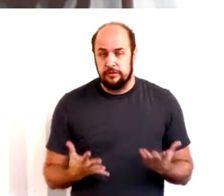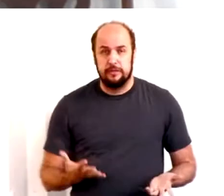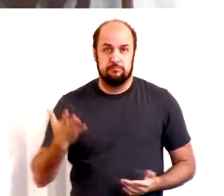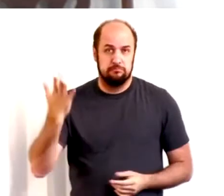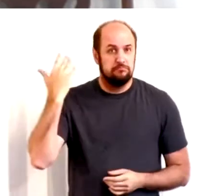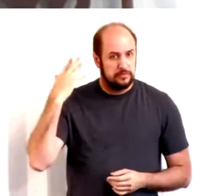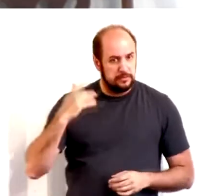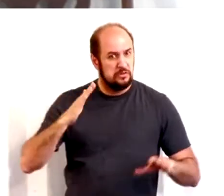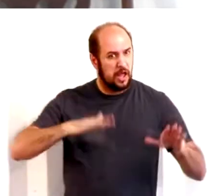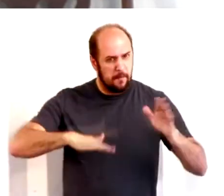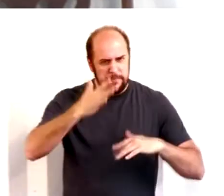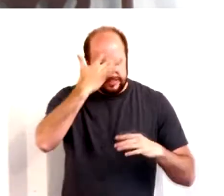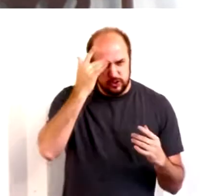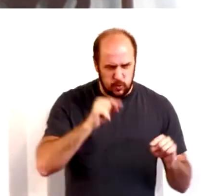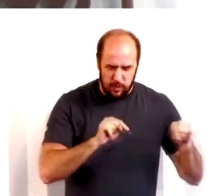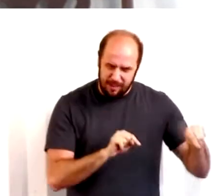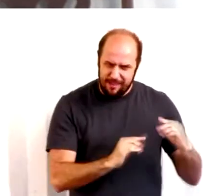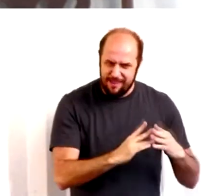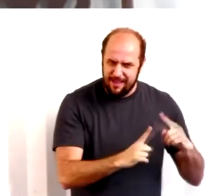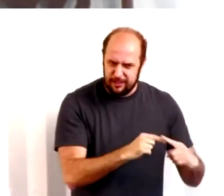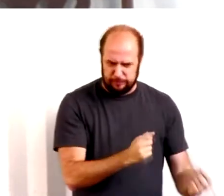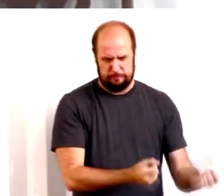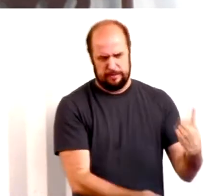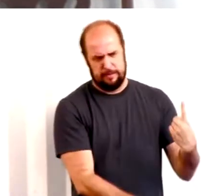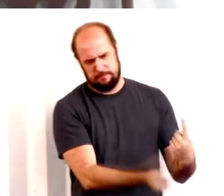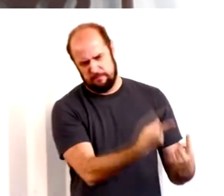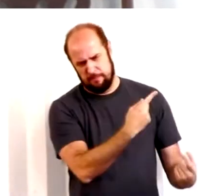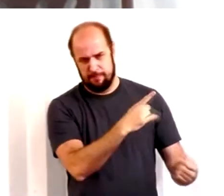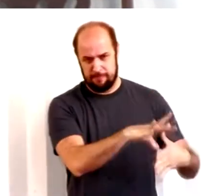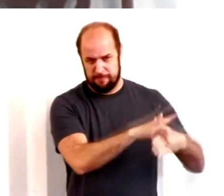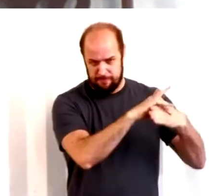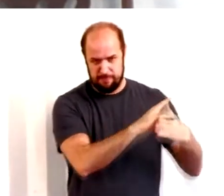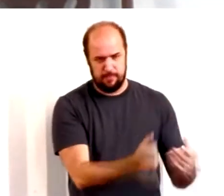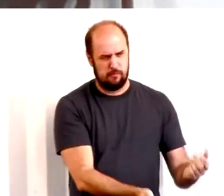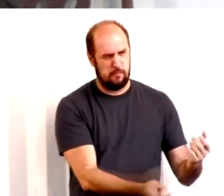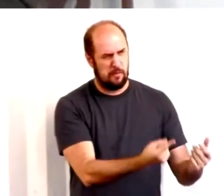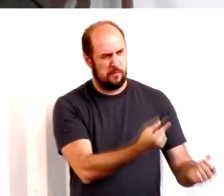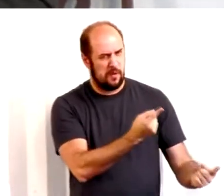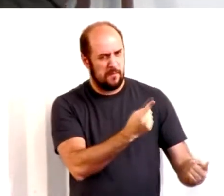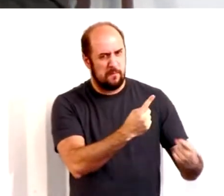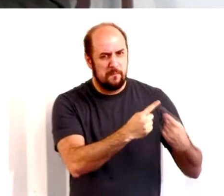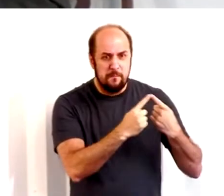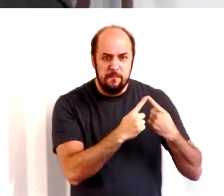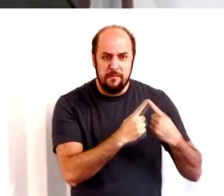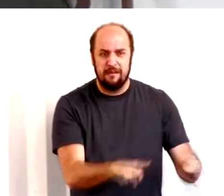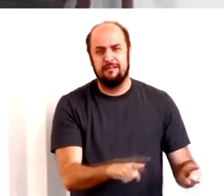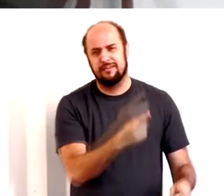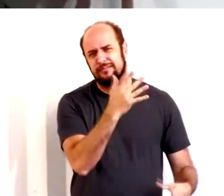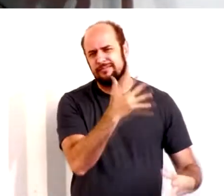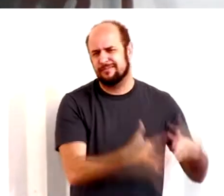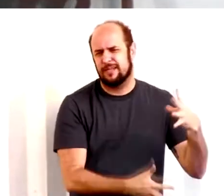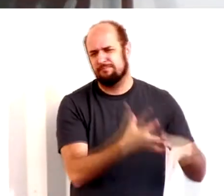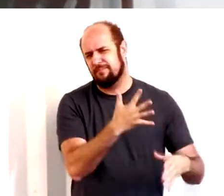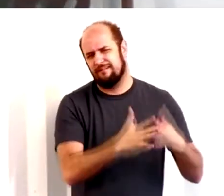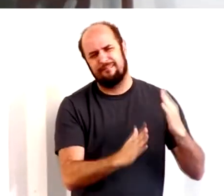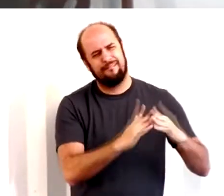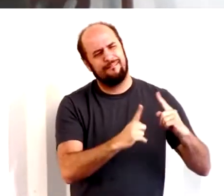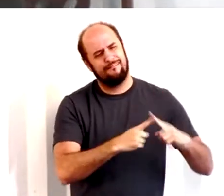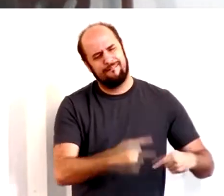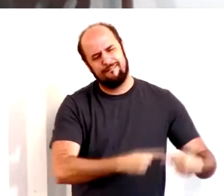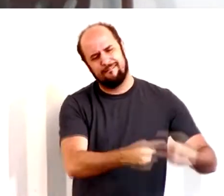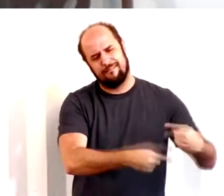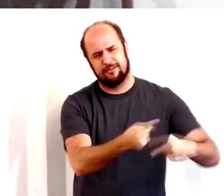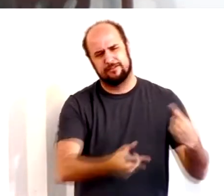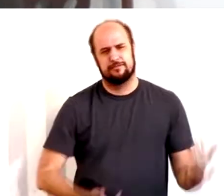existia alguns ali que eram líderes e que estavam atrapalhando o desenvolvimento